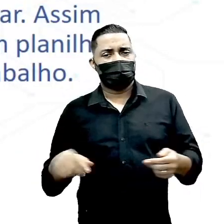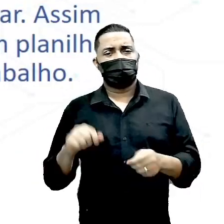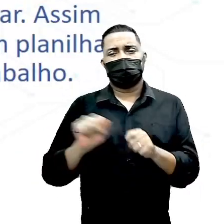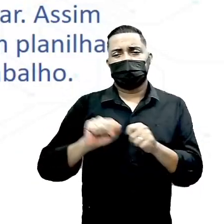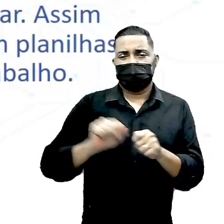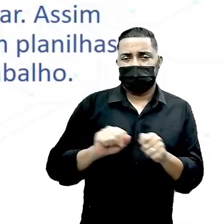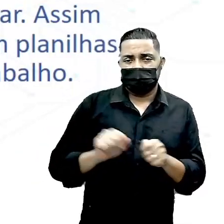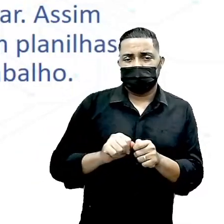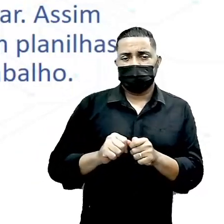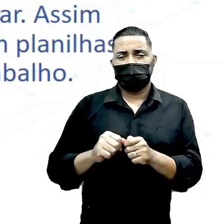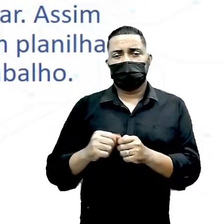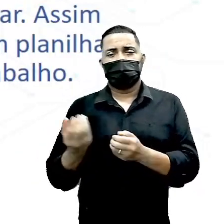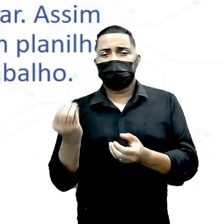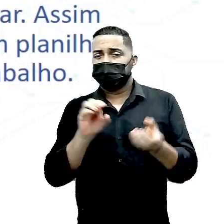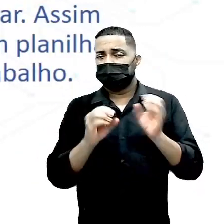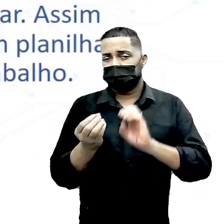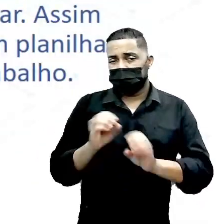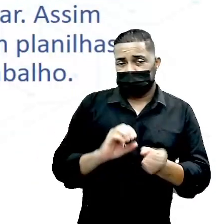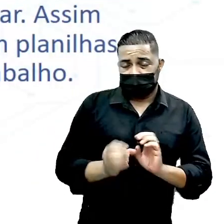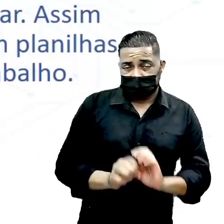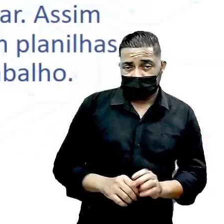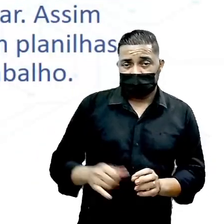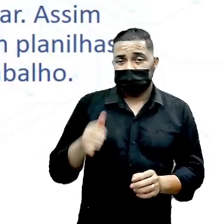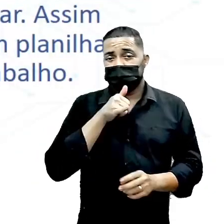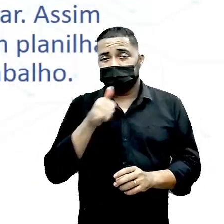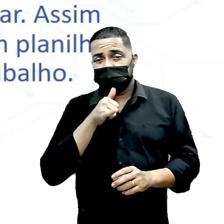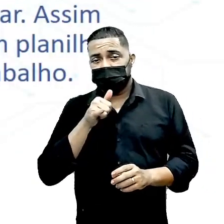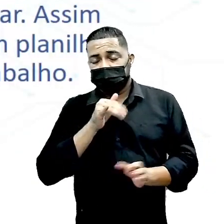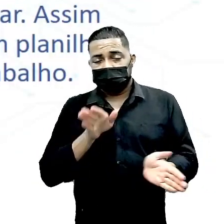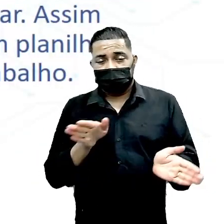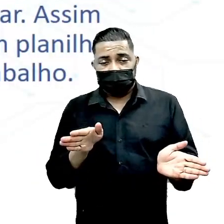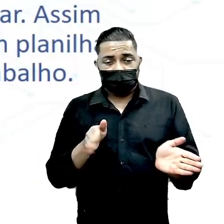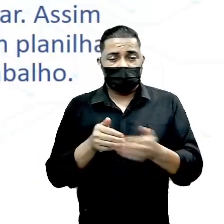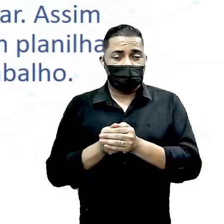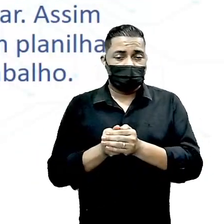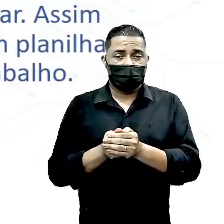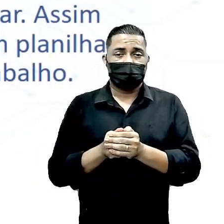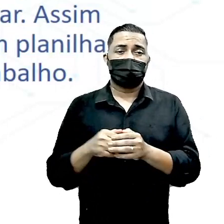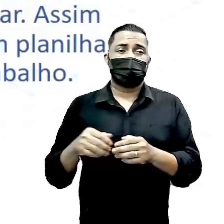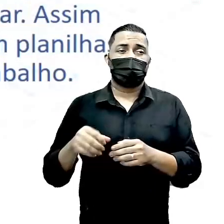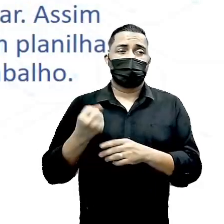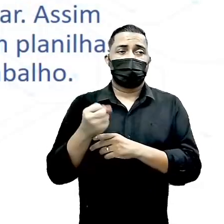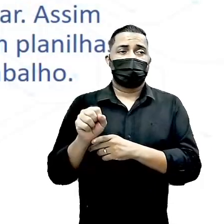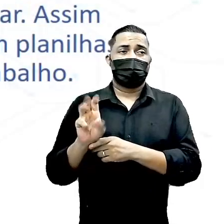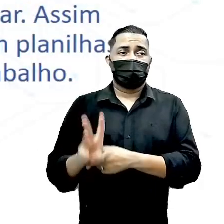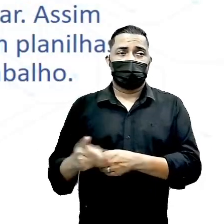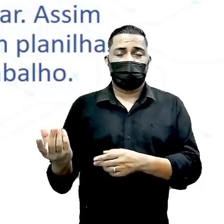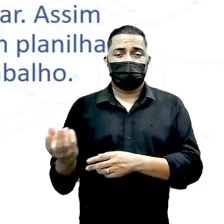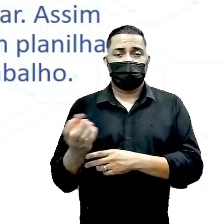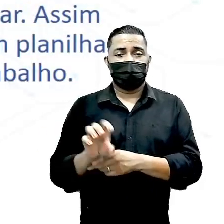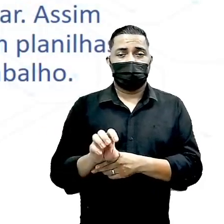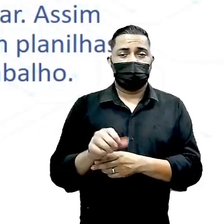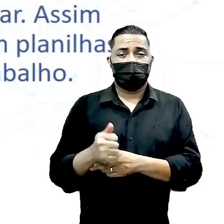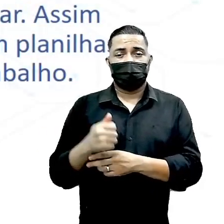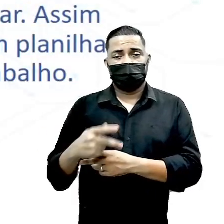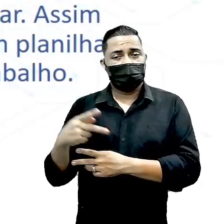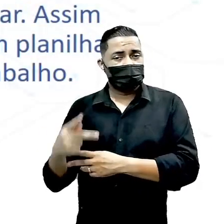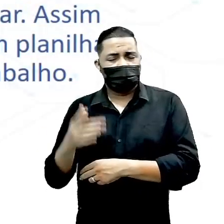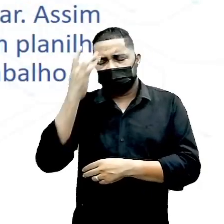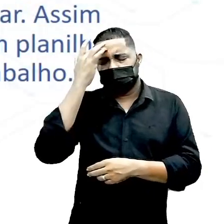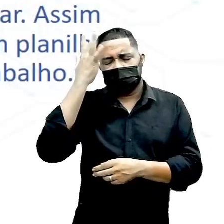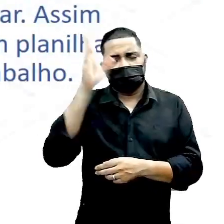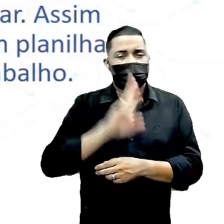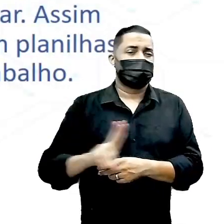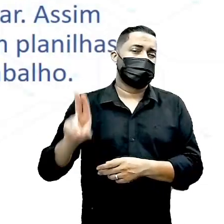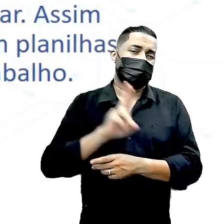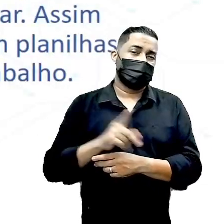edição, compilação, teste e encapotamentos de software. Em uma aplicação fácil de usar. Bom,